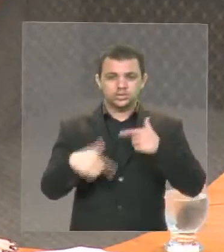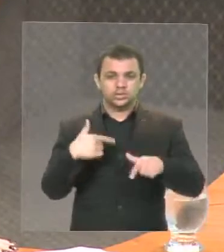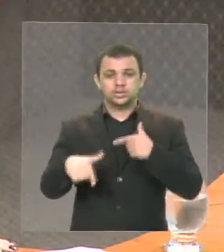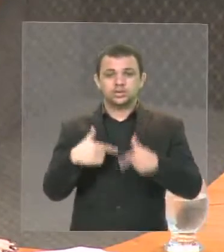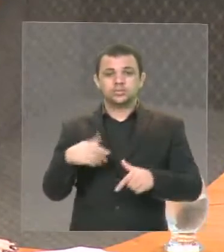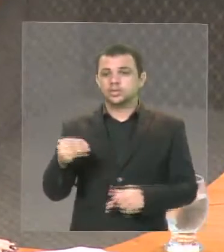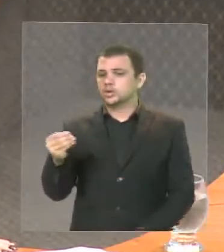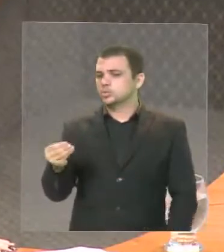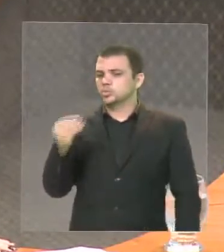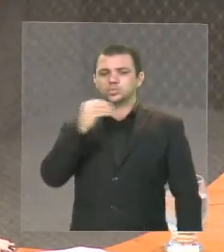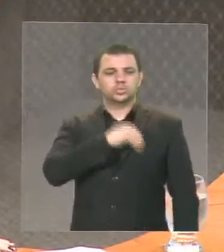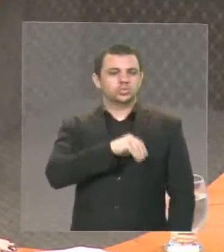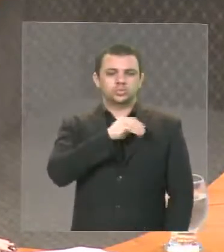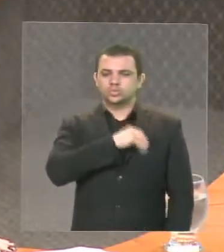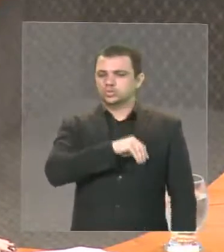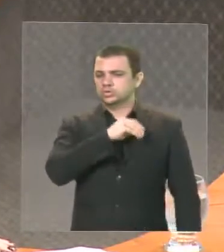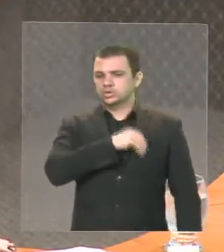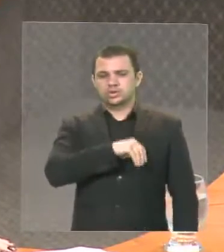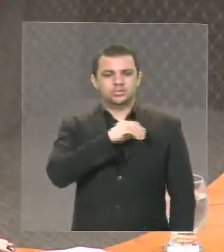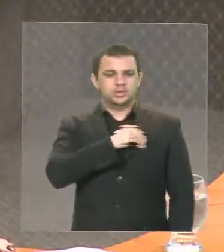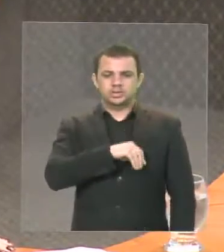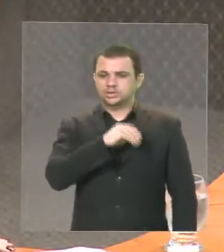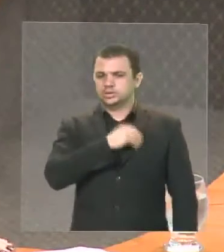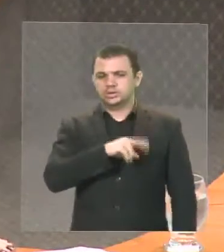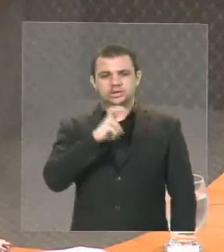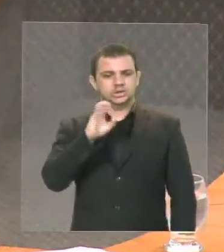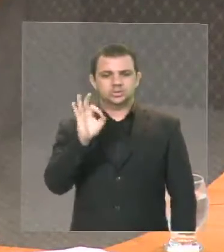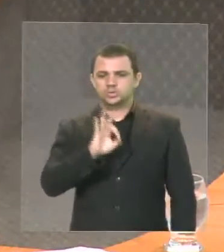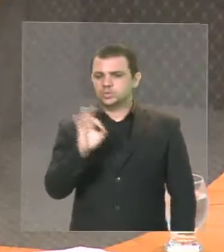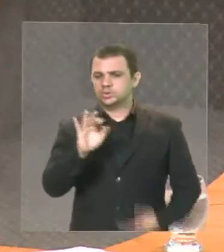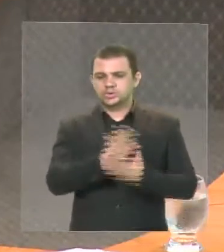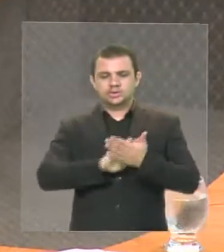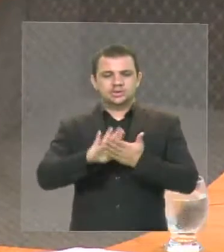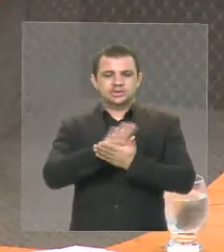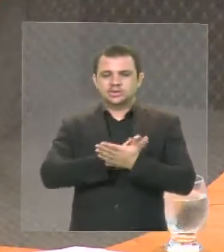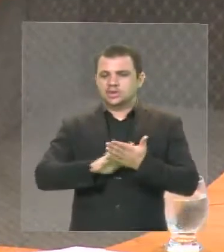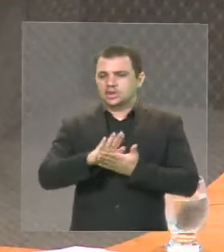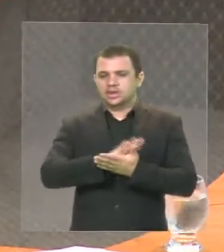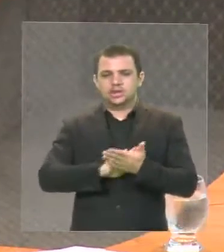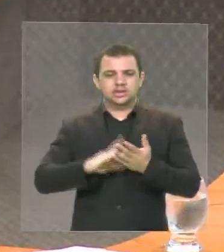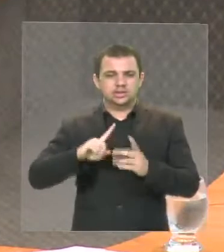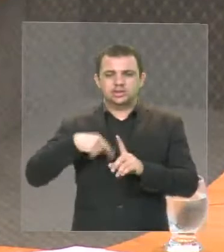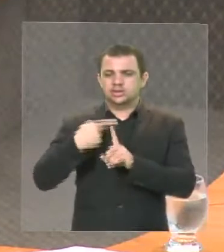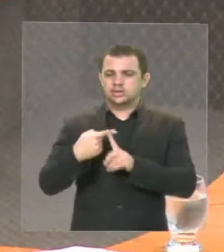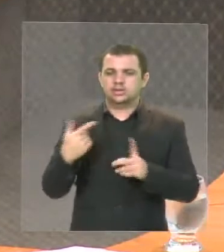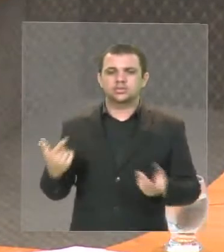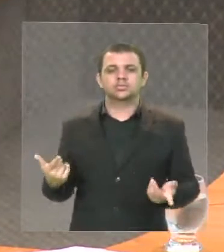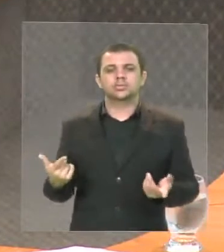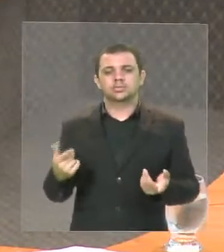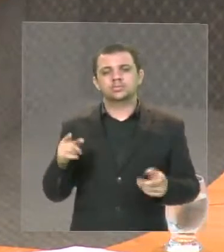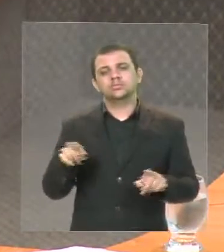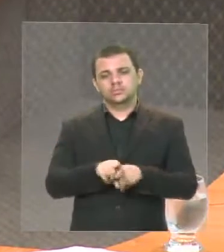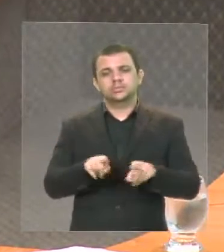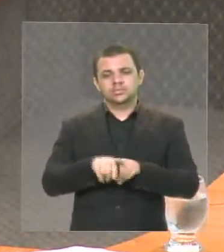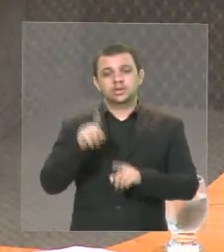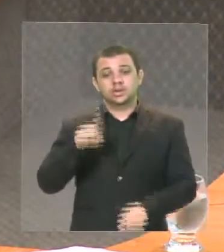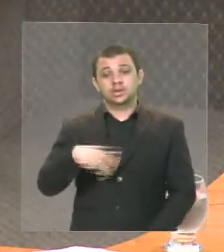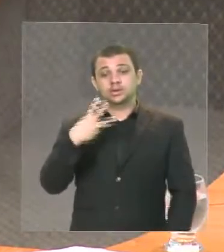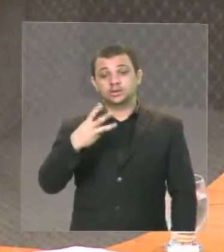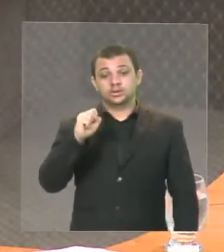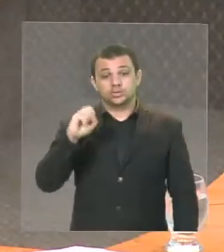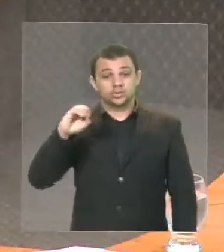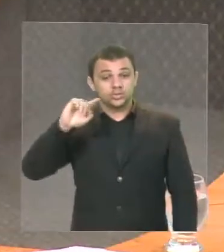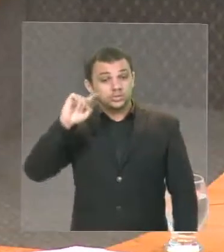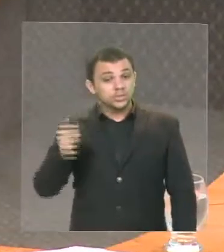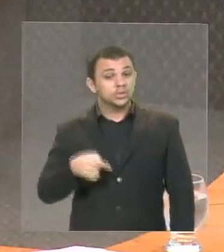recebeu nem a reposição da inflação nos seus salários. Afinal de contas, uma bolada de 380